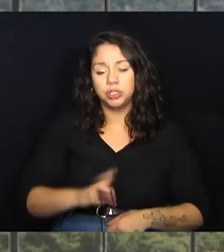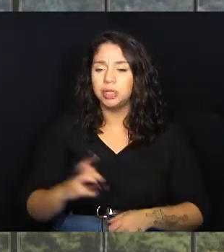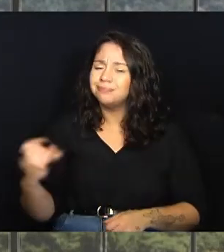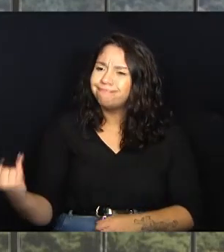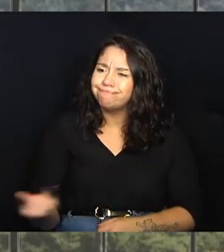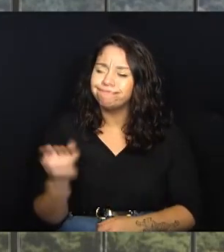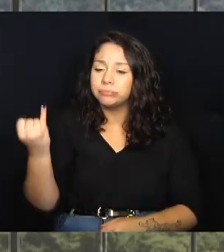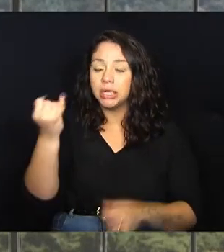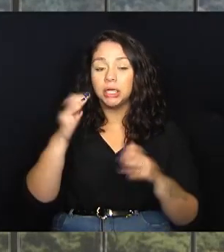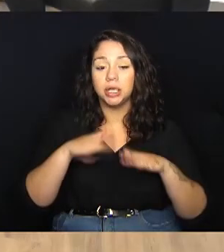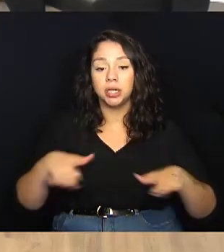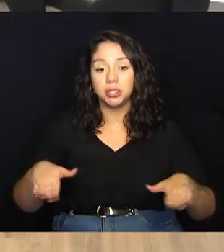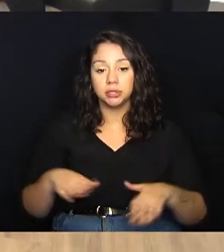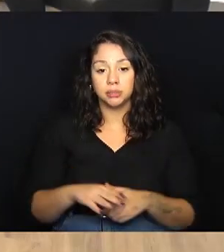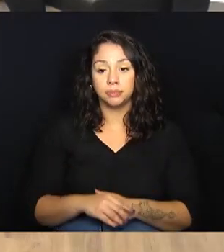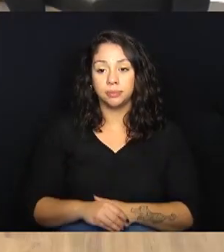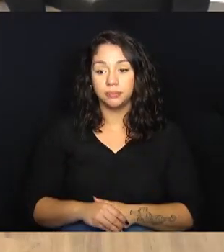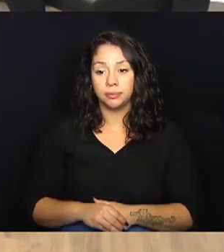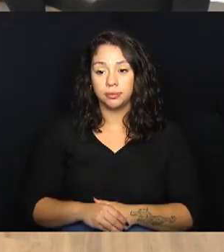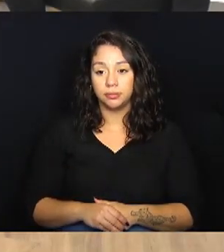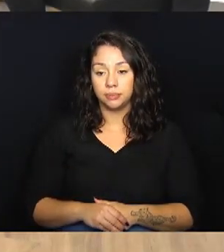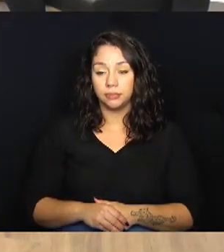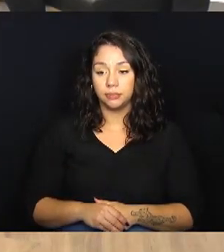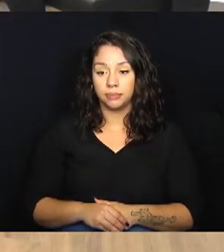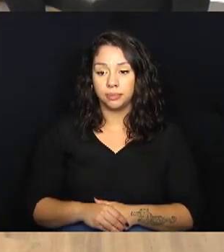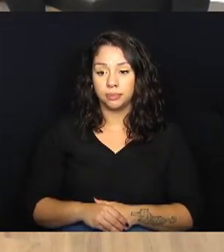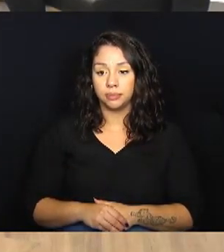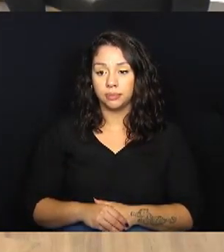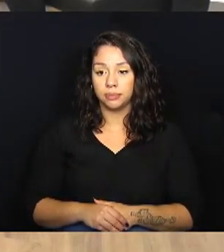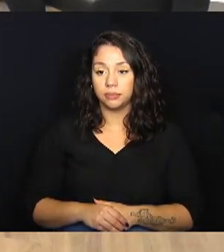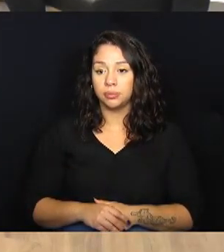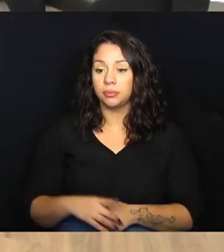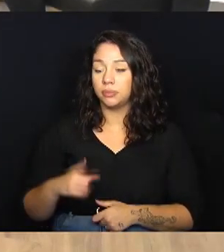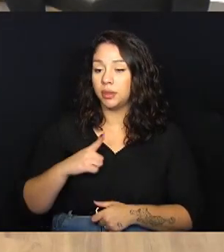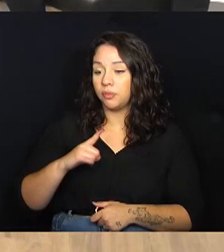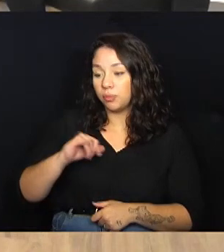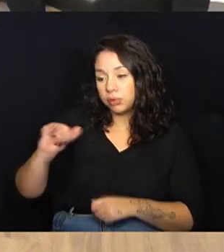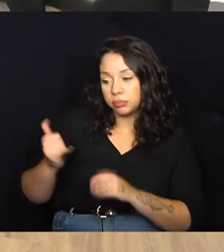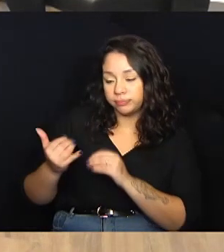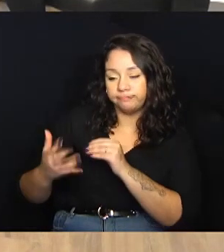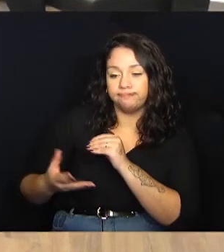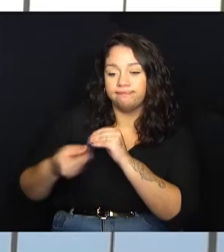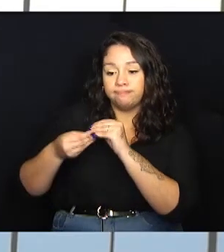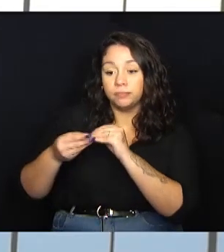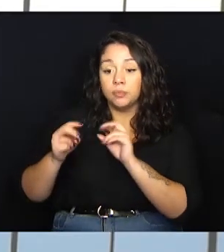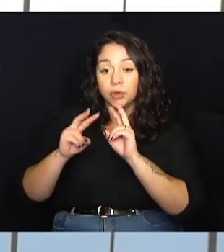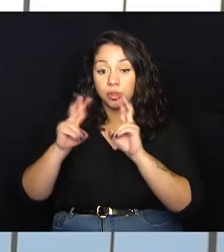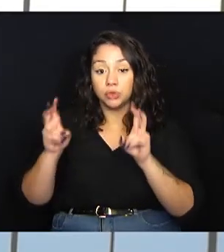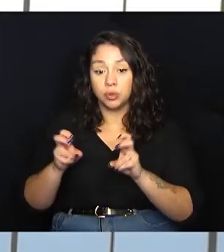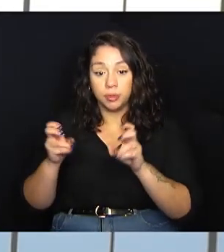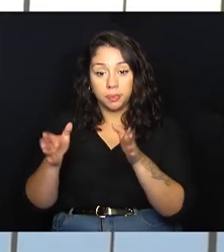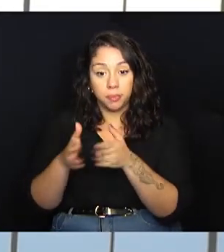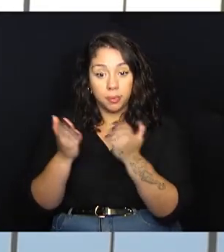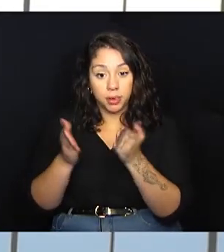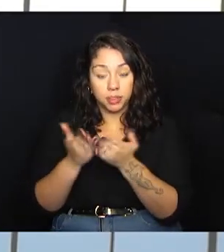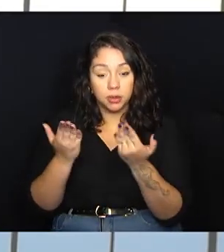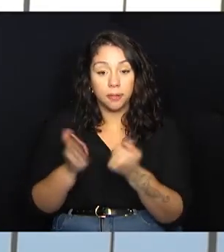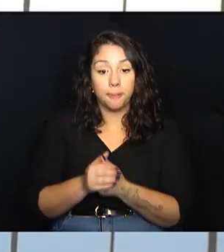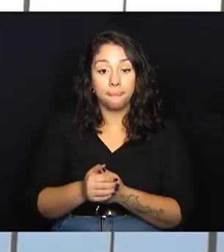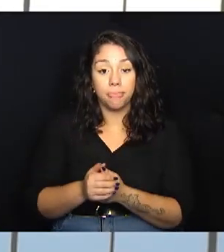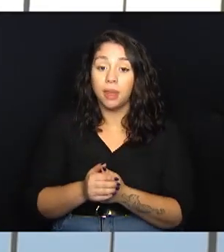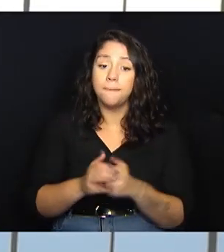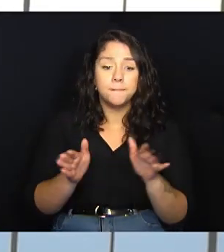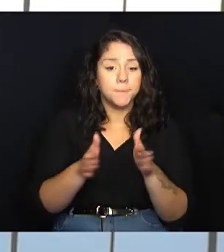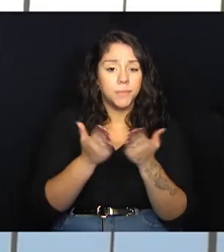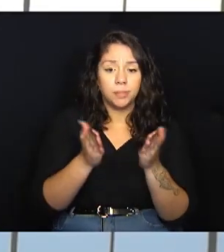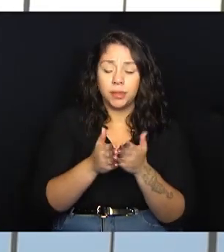crianças? Eu pegar um gancho na fala anterior, né? Acho que é a questão da pobreza, né? Pobreza não necessariamente